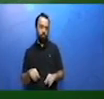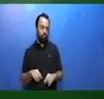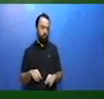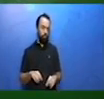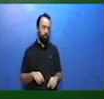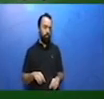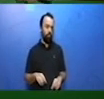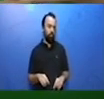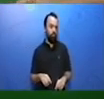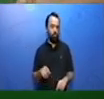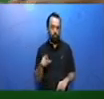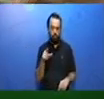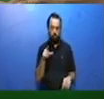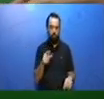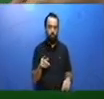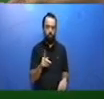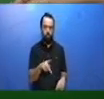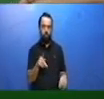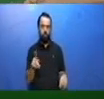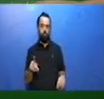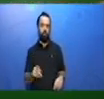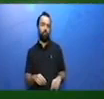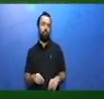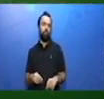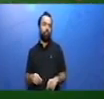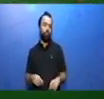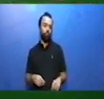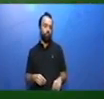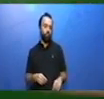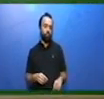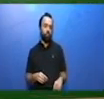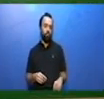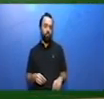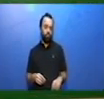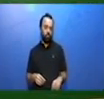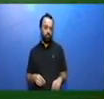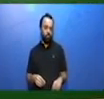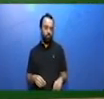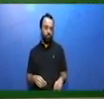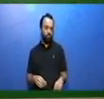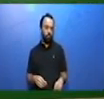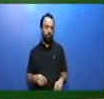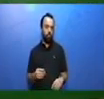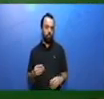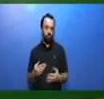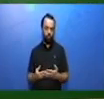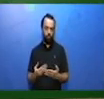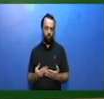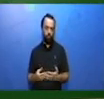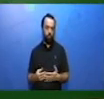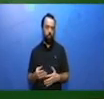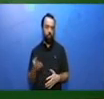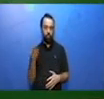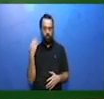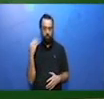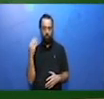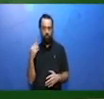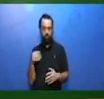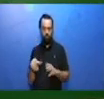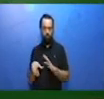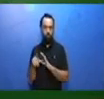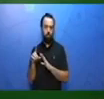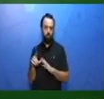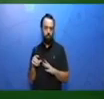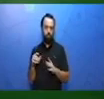correto. Esse professor que você vai chamar, sabe onde vai ser? Lá na videoaula. Lá na videoaula você vai voltar e vai ver como eu fiz